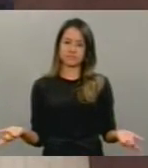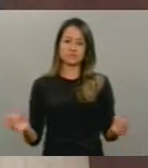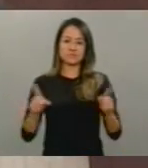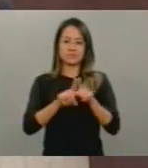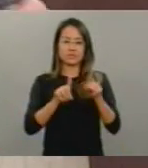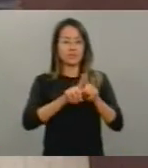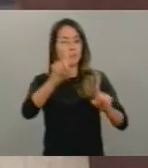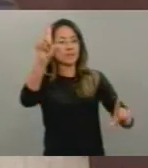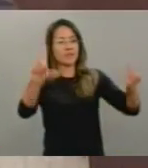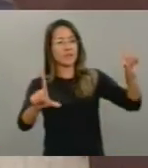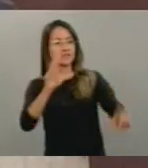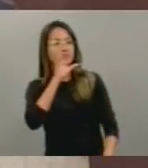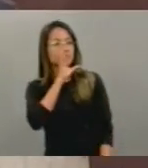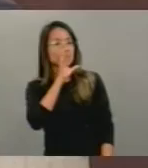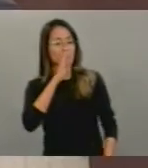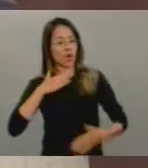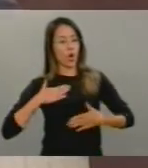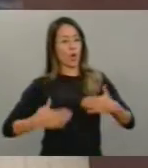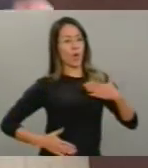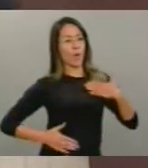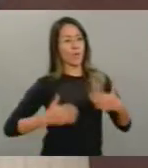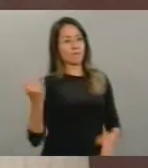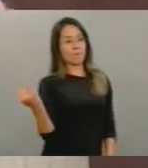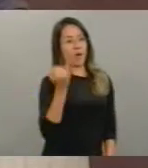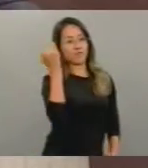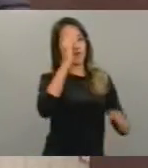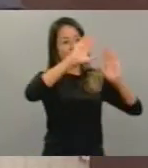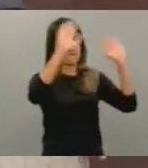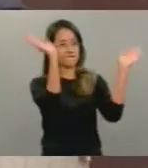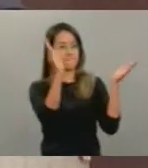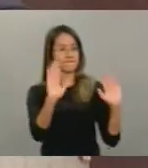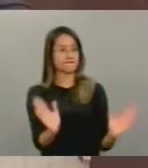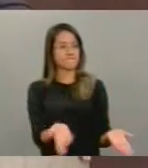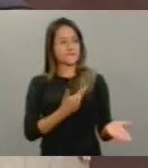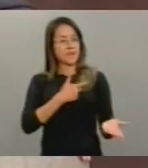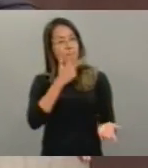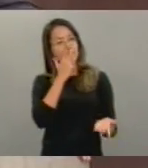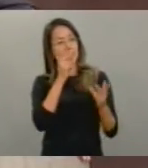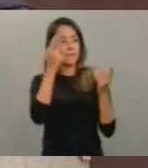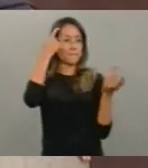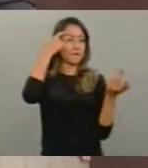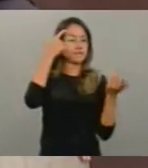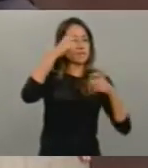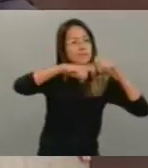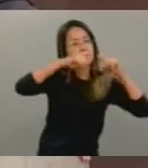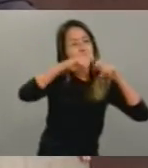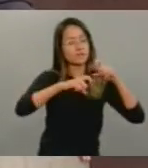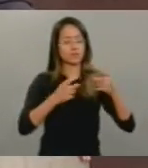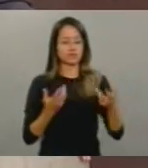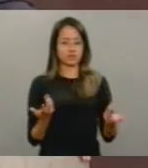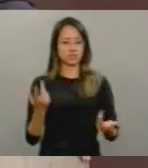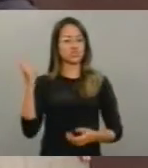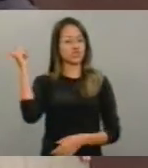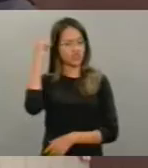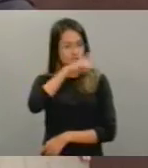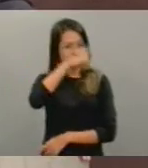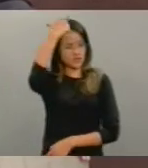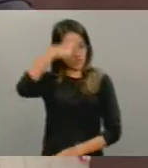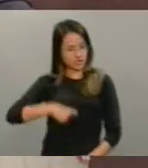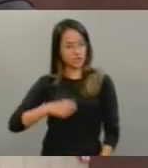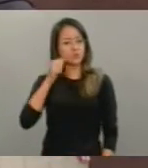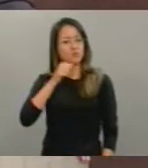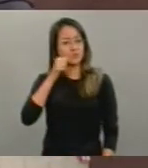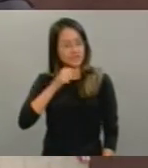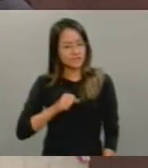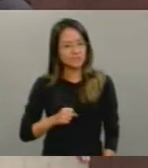transforma seus corpos em objeto. Tem que ser muito corajosa para enfrentar uma lógica de opressão estética, opressão